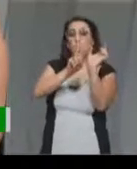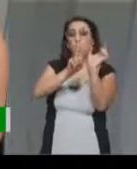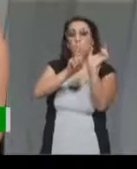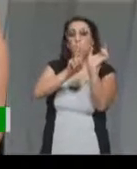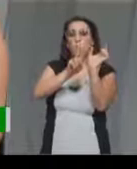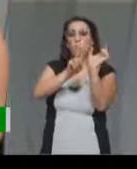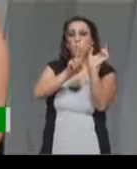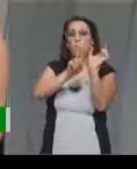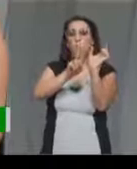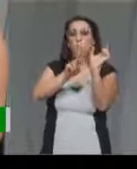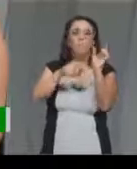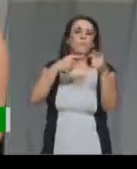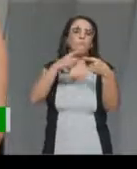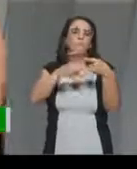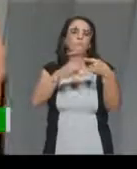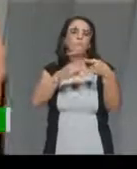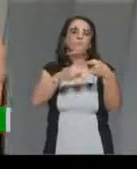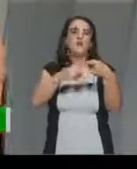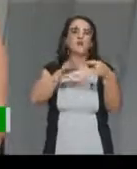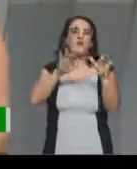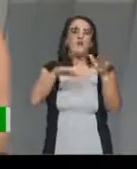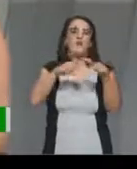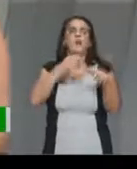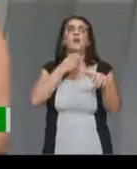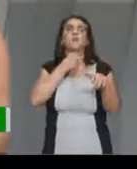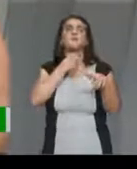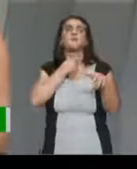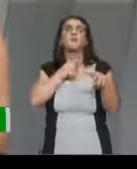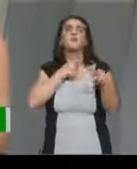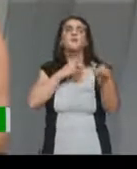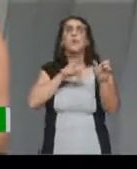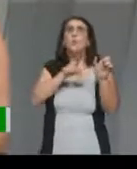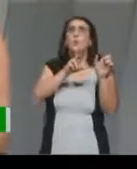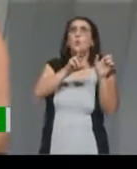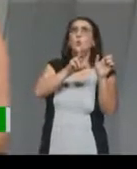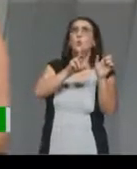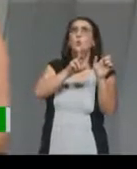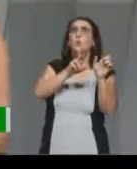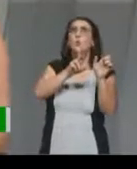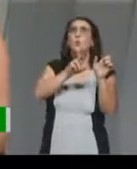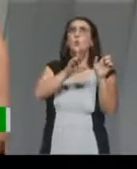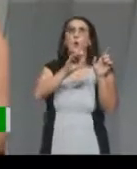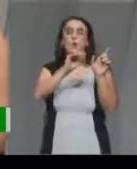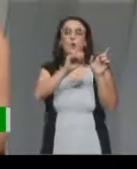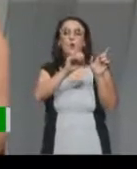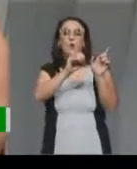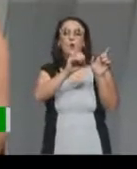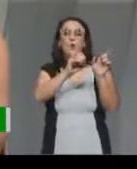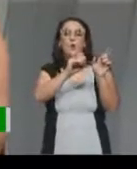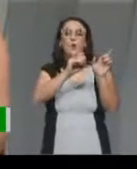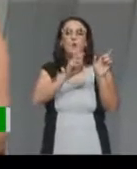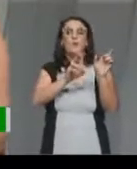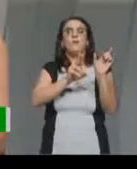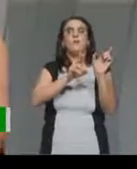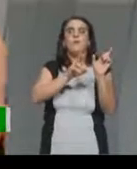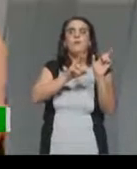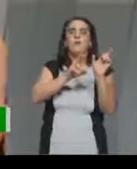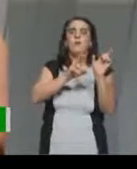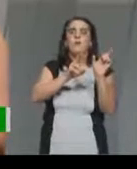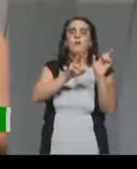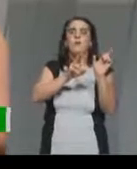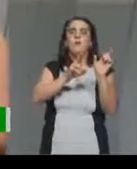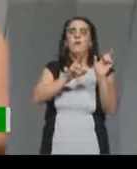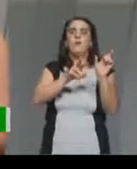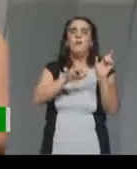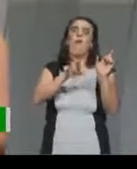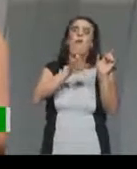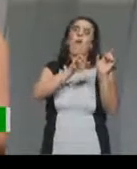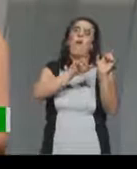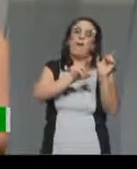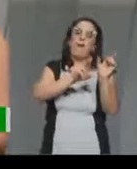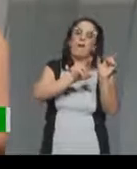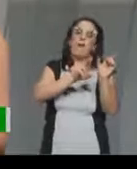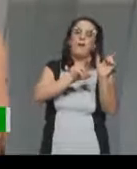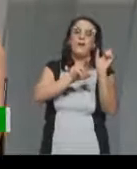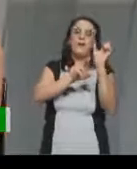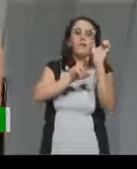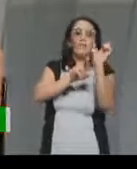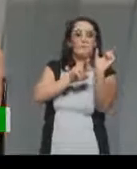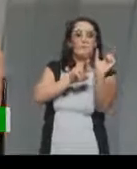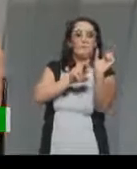que a gente tem esse som do U feito pelo O. Quando é pelo U, geralmente ela é oxítona, geralmente. Um R no final,